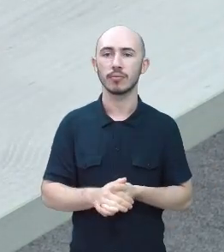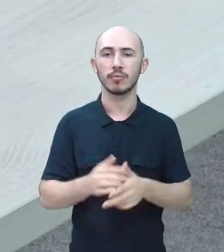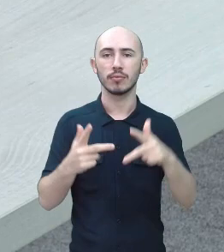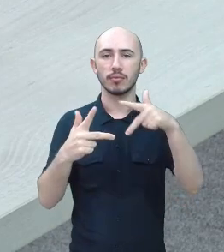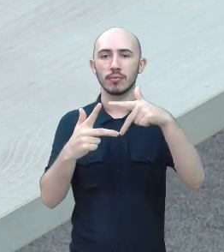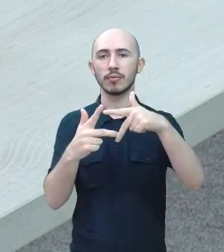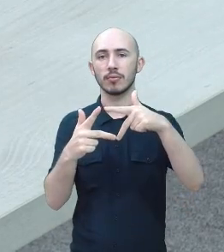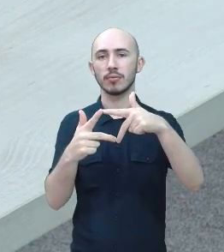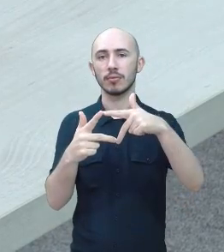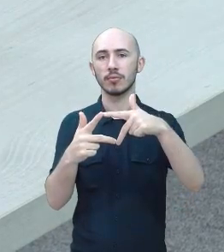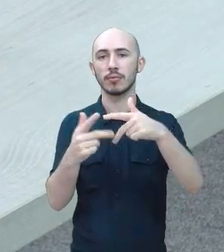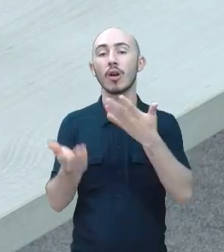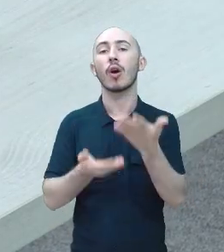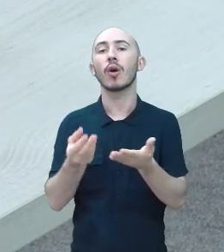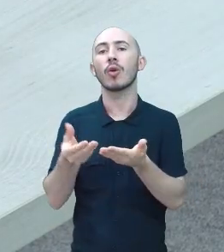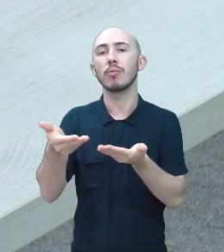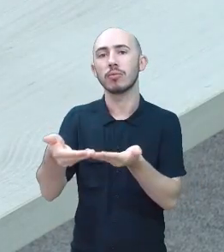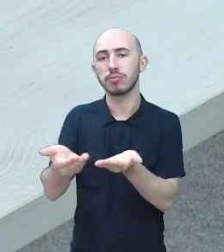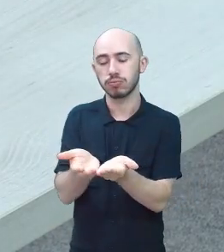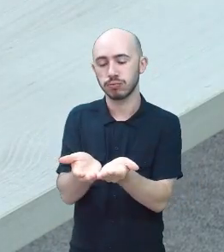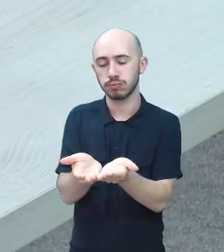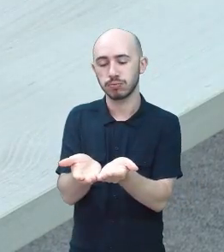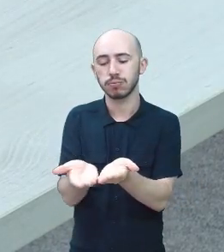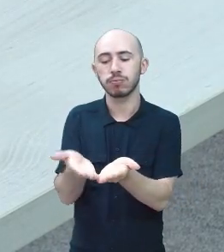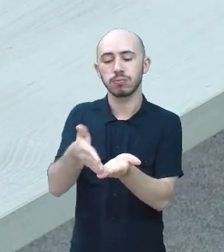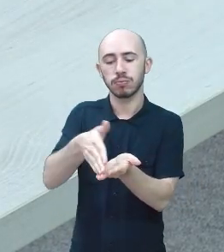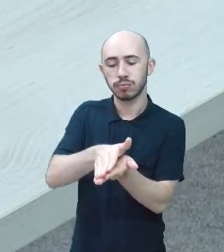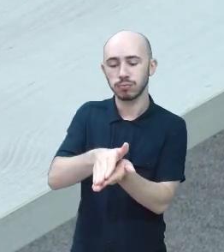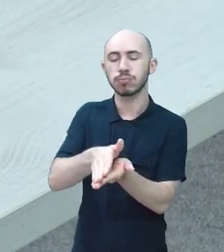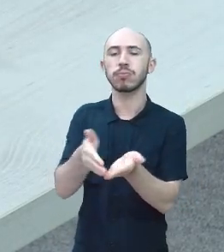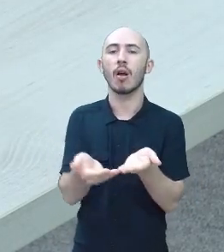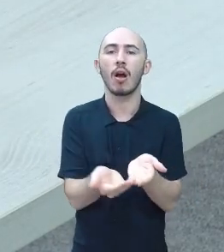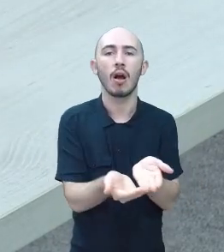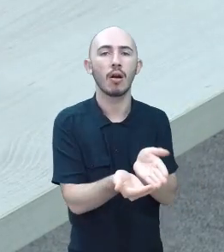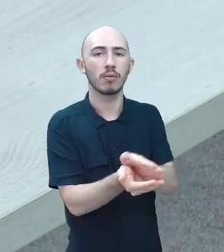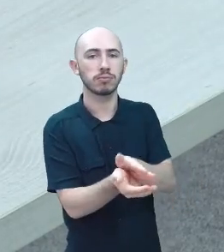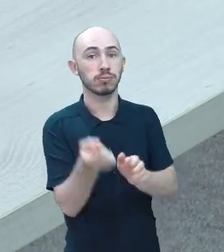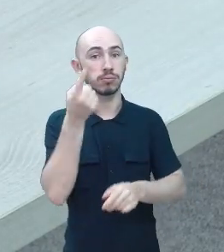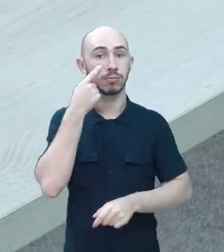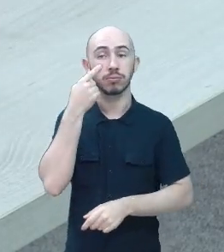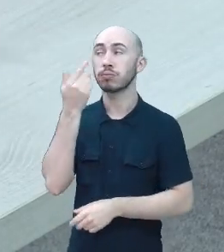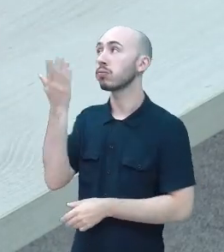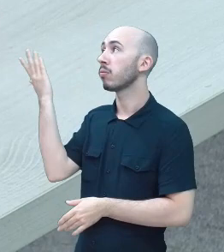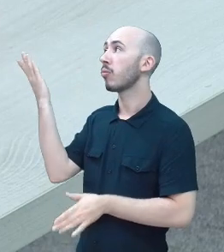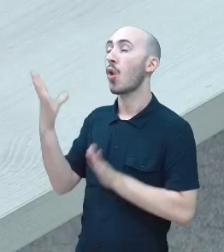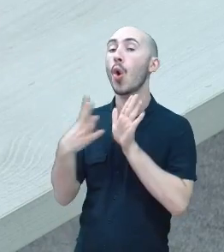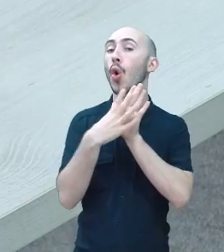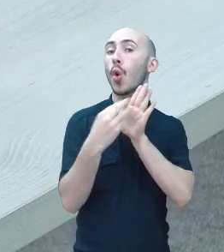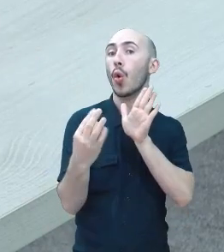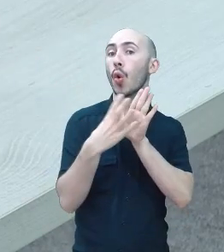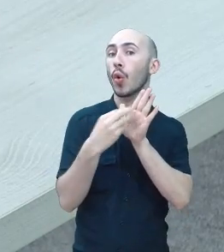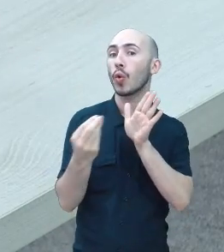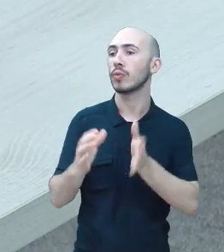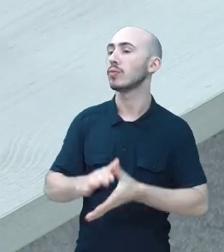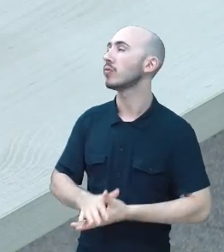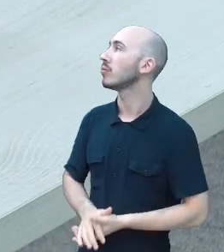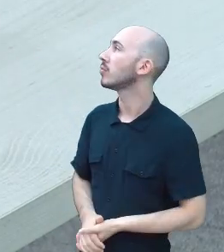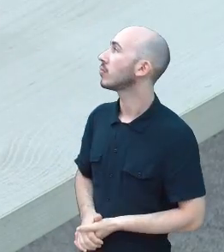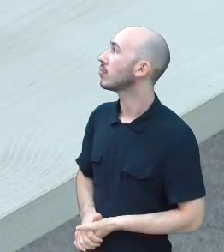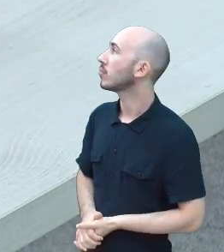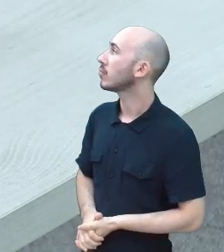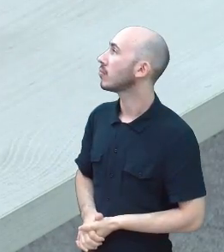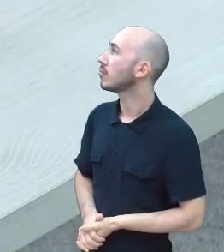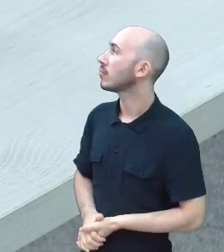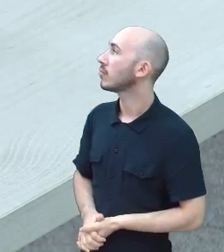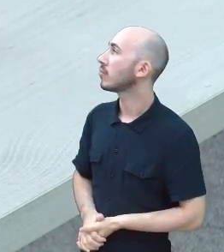dobre, pegue do lado mais largo e dobre para cima, fazendo como se fosse um losango.